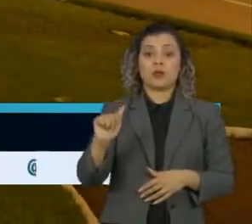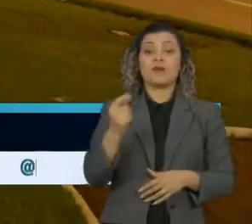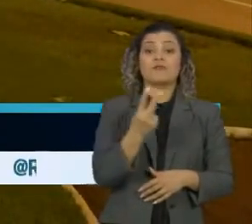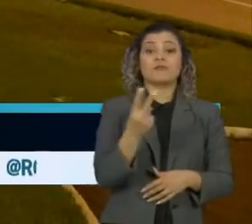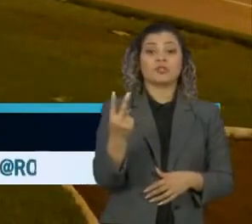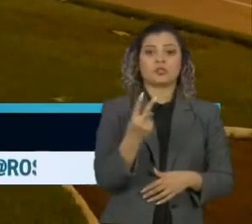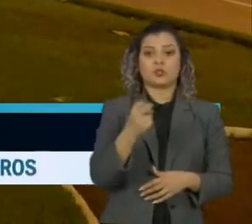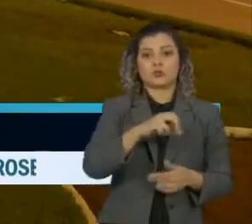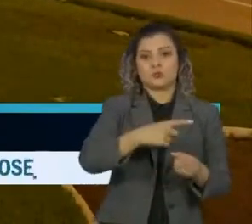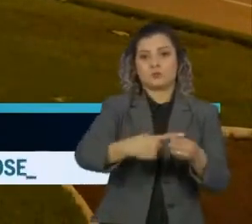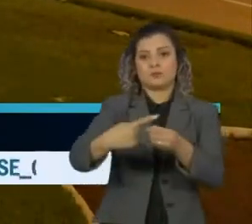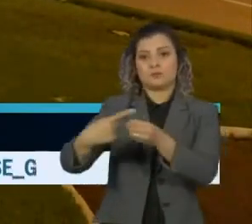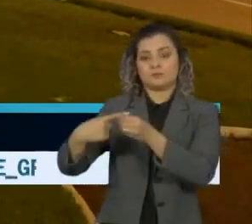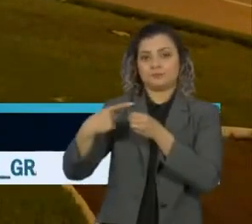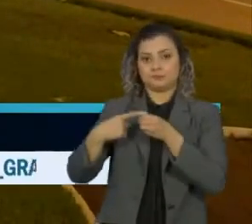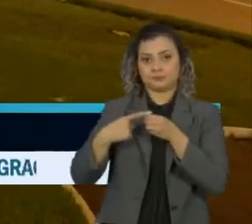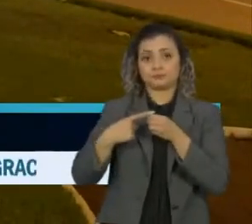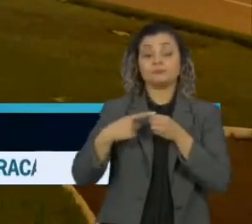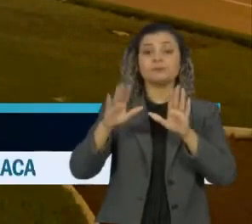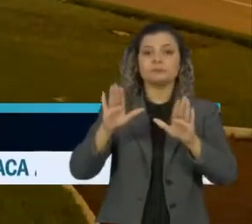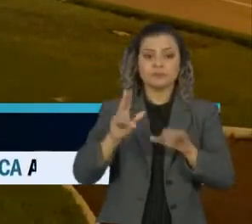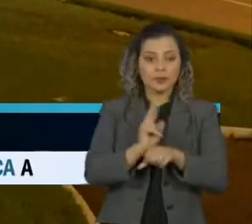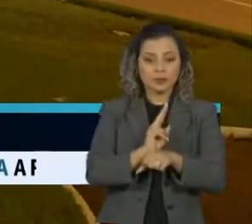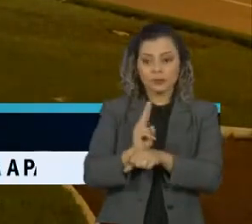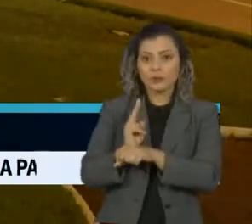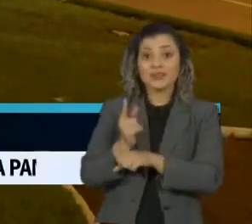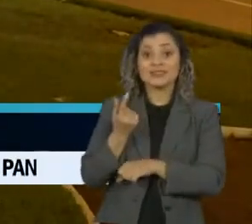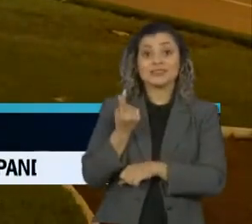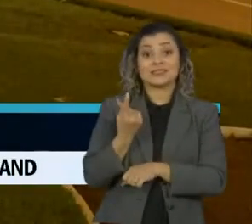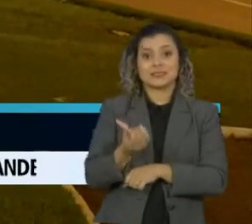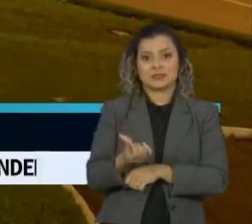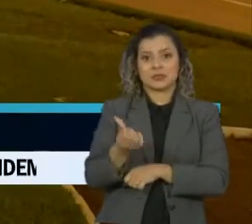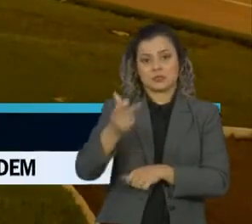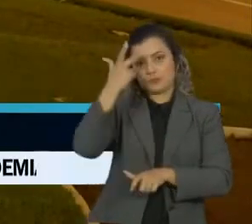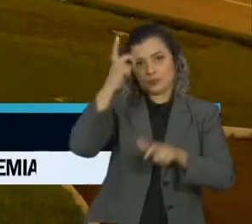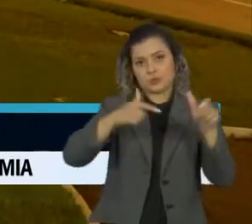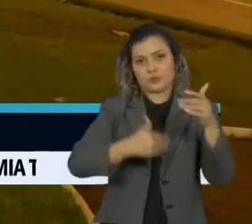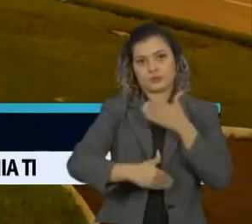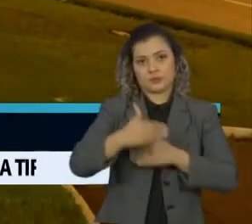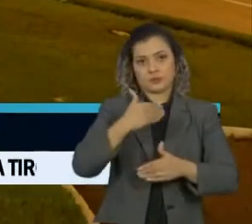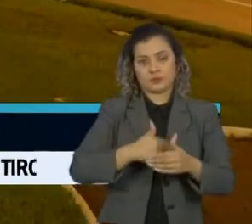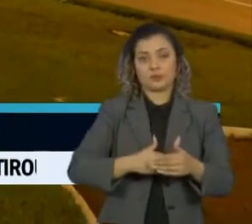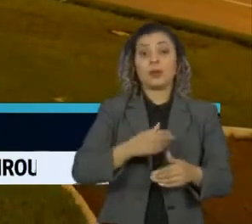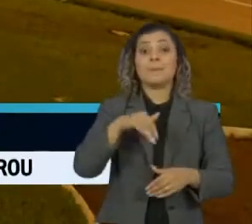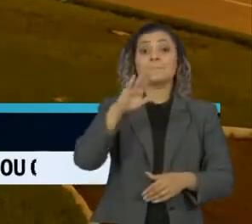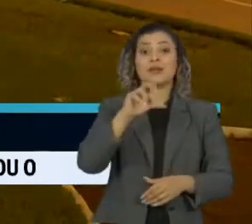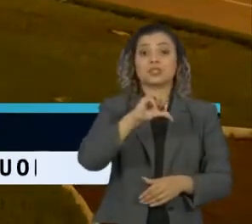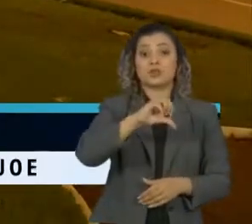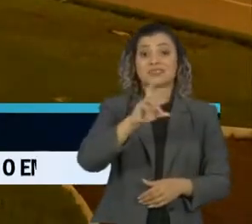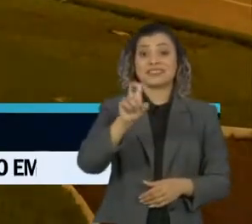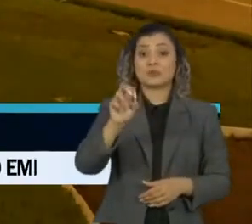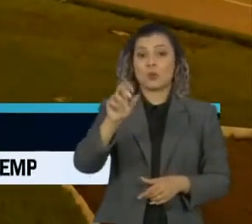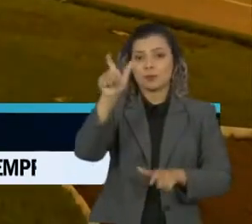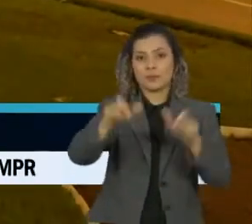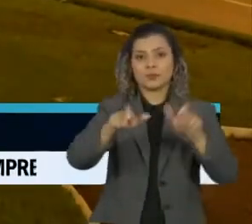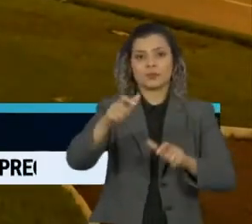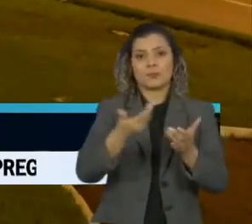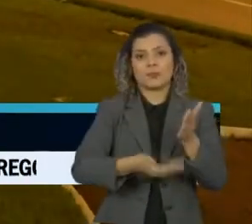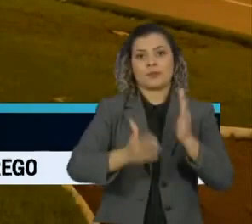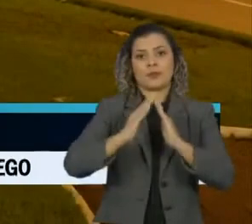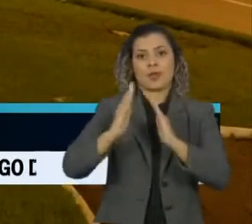municípios. Segundo a Defesa Civil, 16 pessoas ficaram feridas e mais de 950